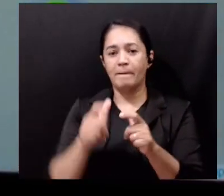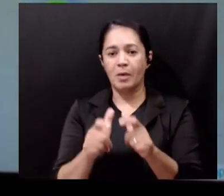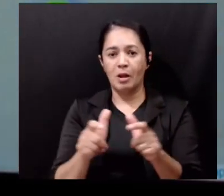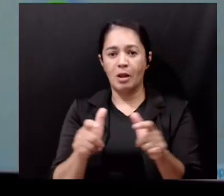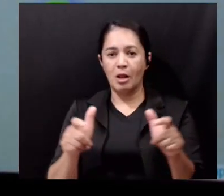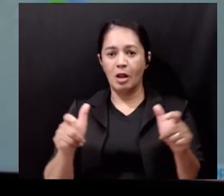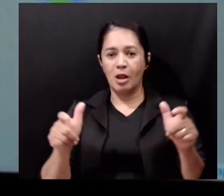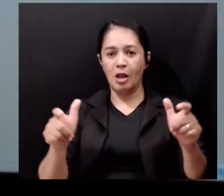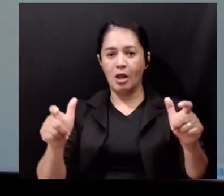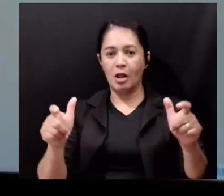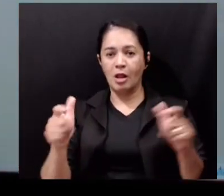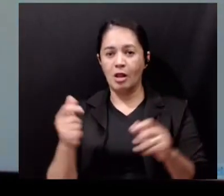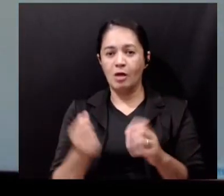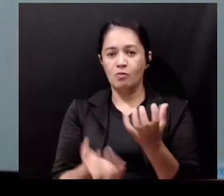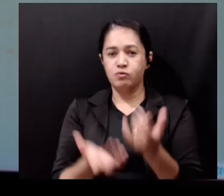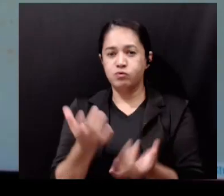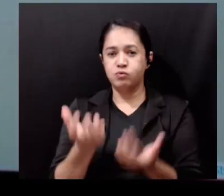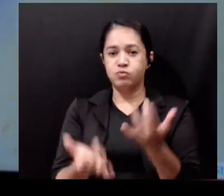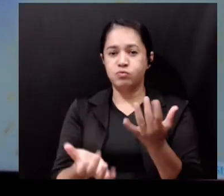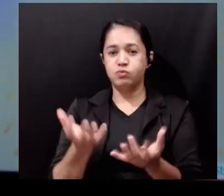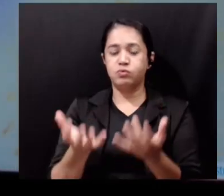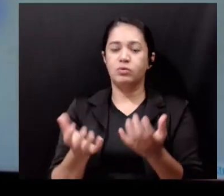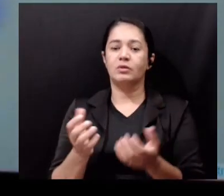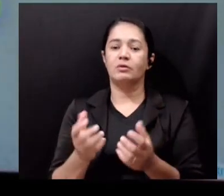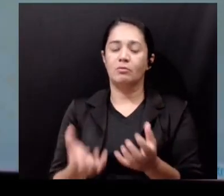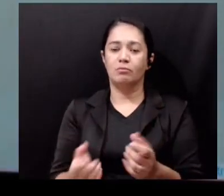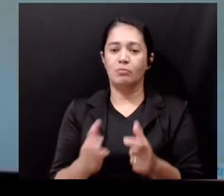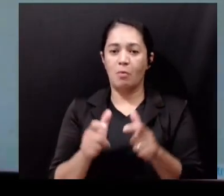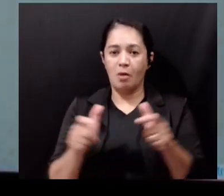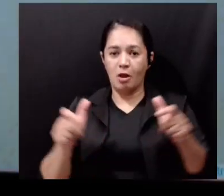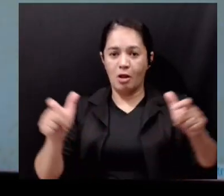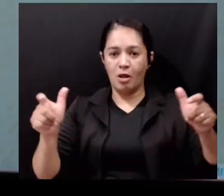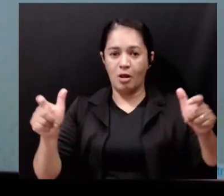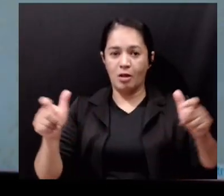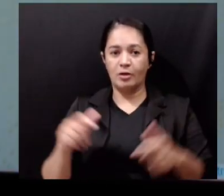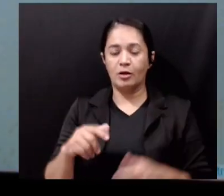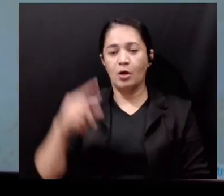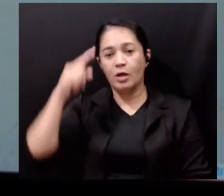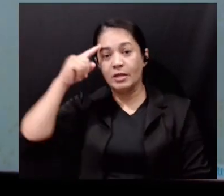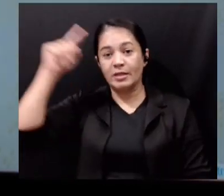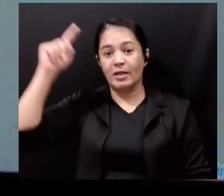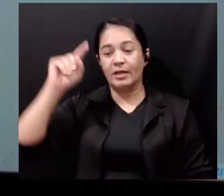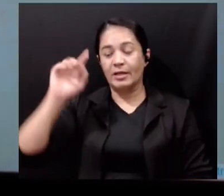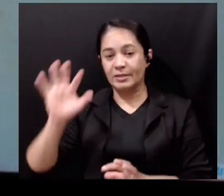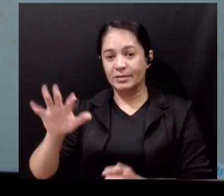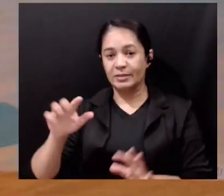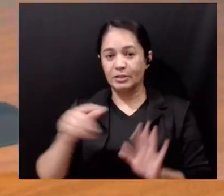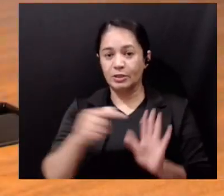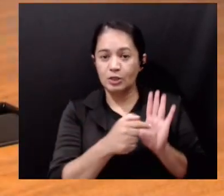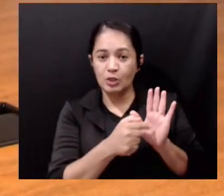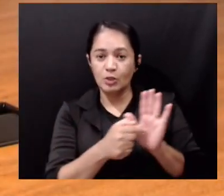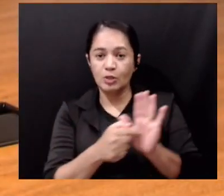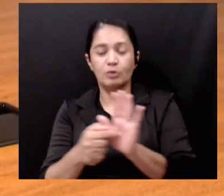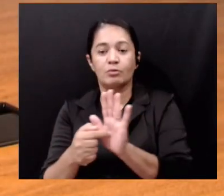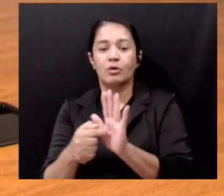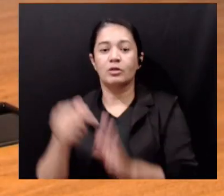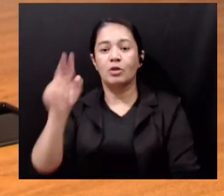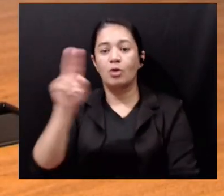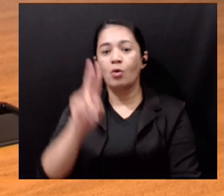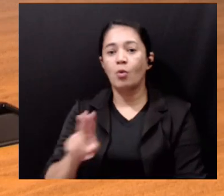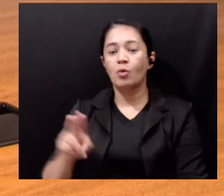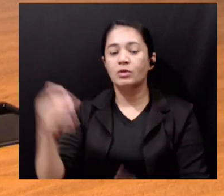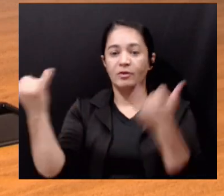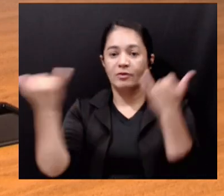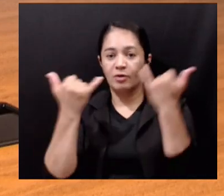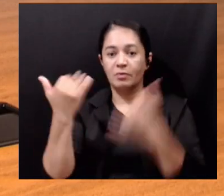por exemplo. Então, a ideia era justamente essa, usando assim, dados 100% públicos. Todos os dados são